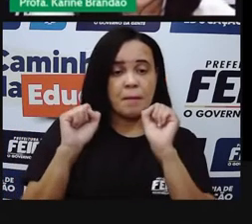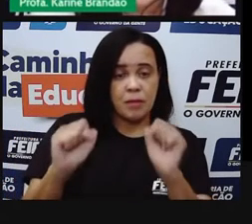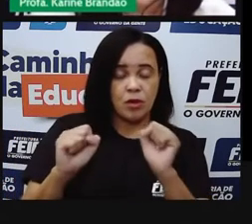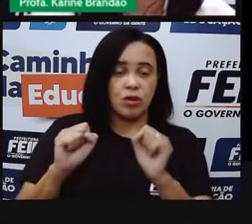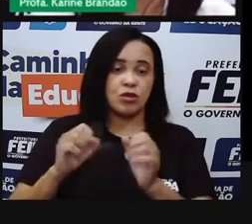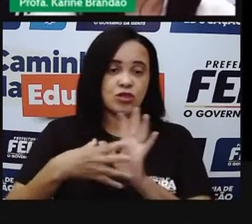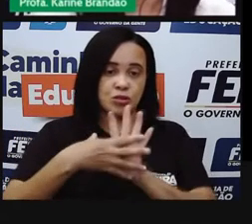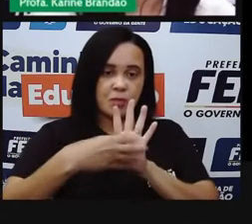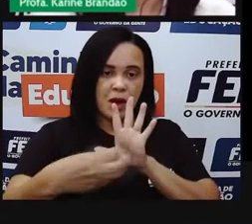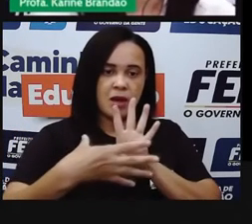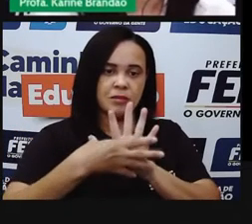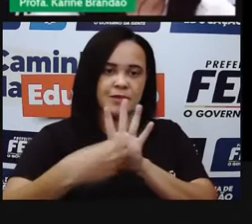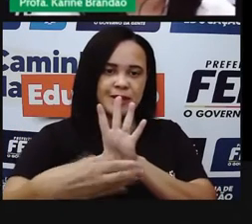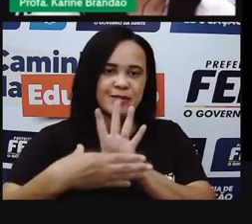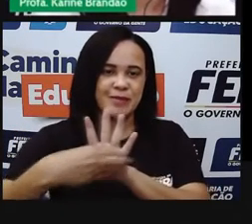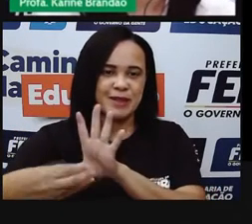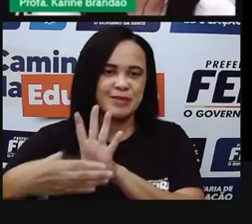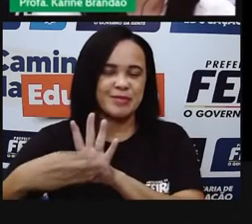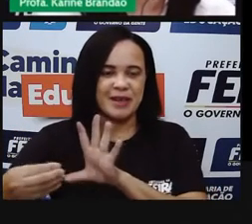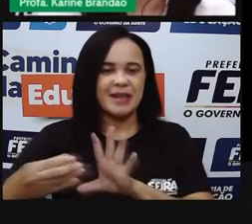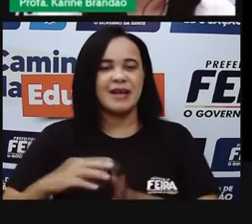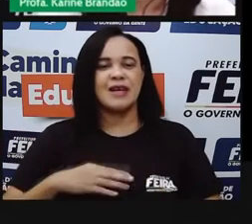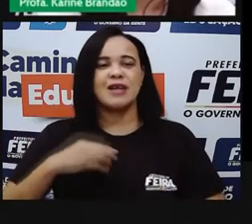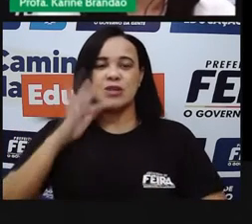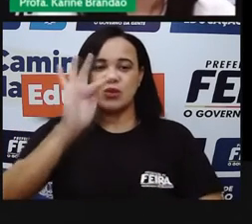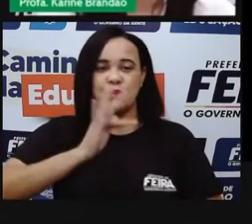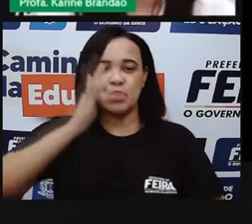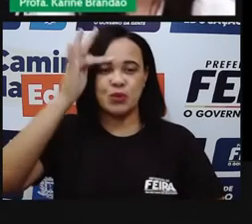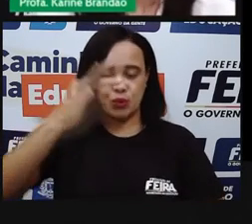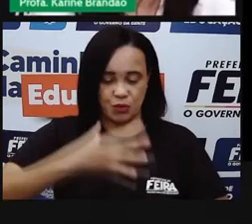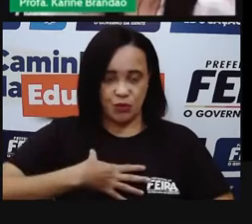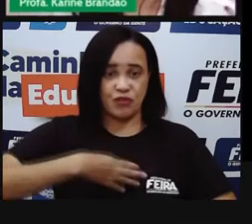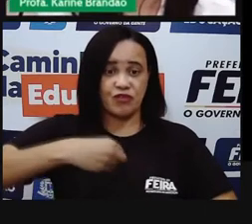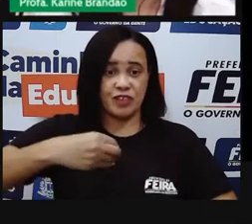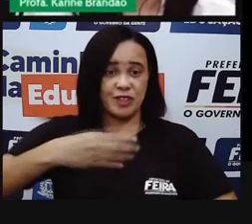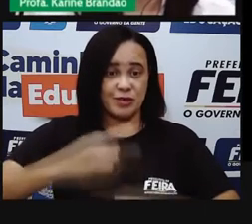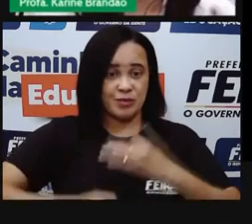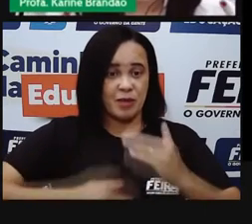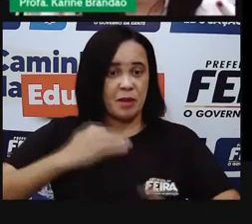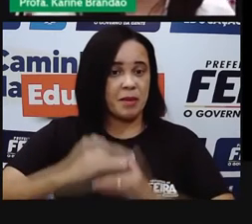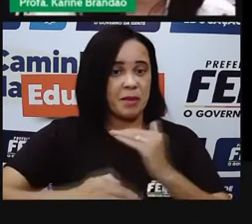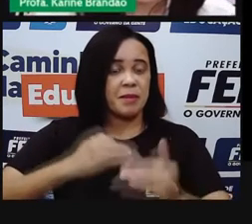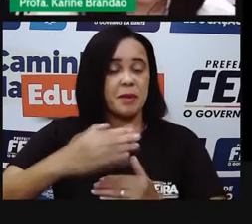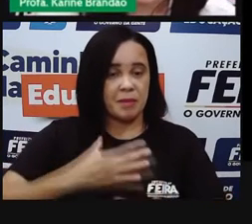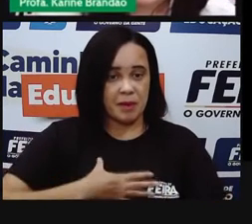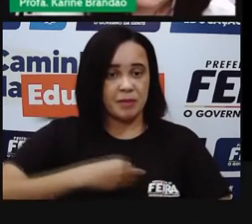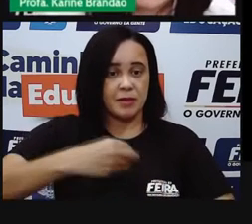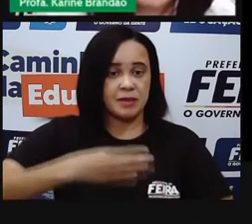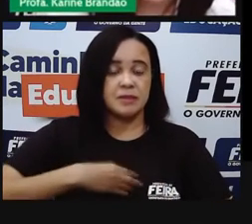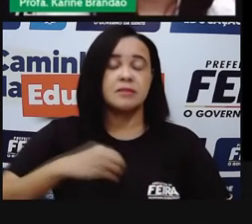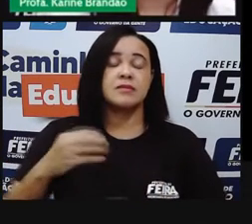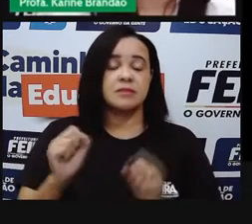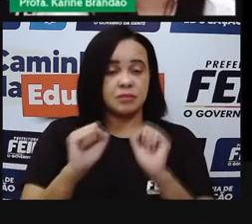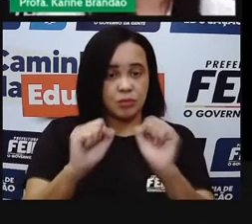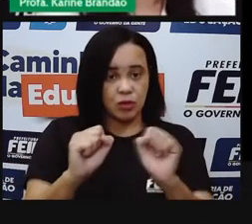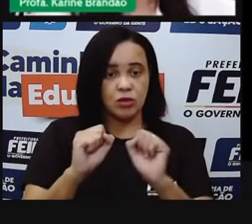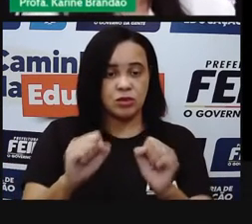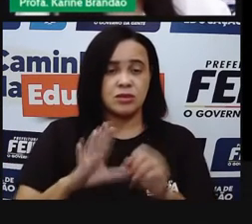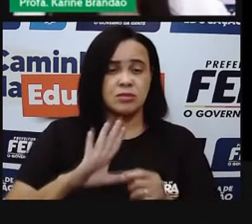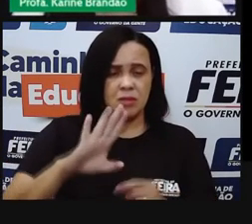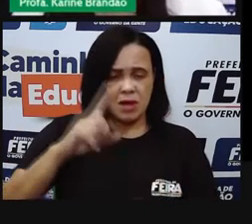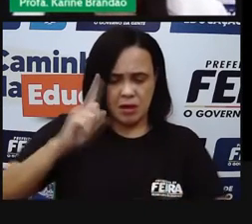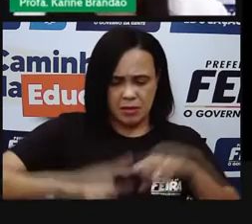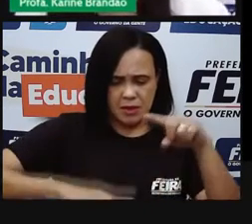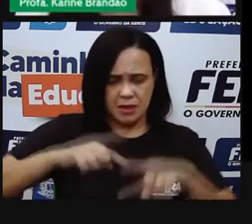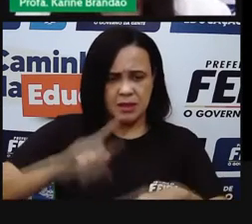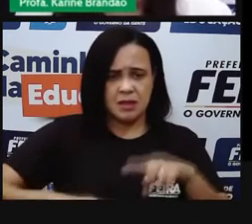ser transmitidas aos nossos descendentes, aos nossos filhos. E onde está esse material genético, né? A gente